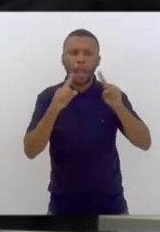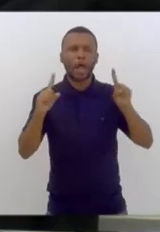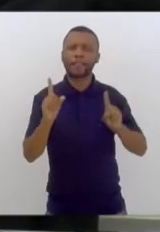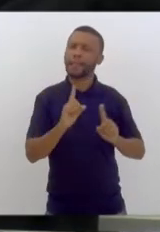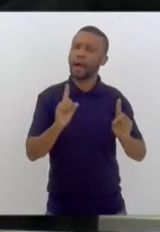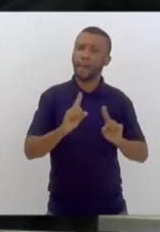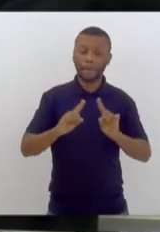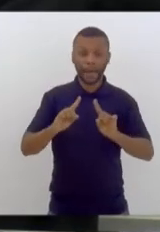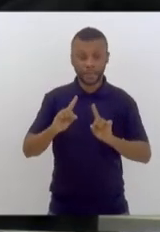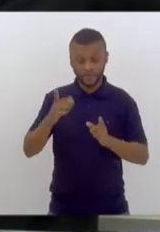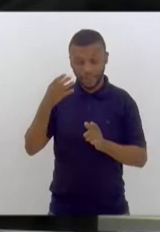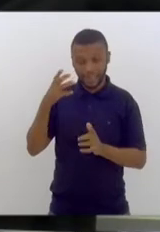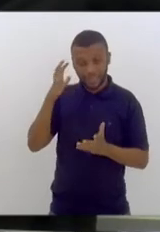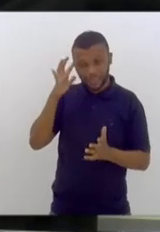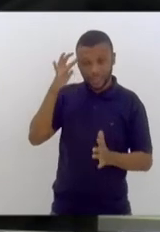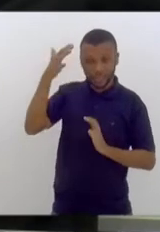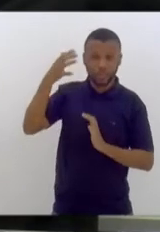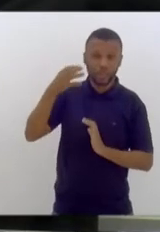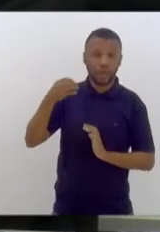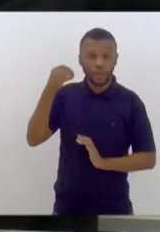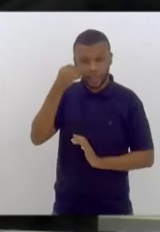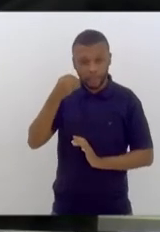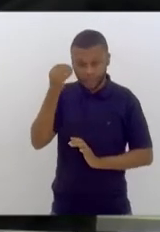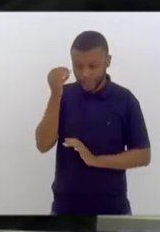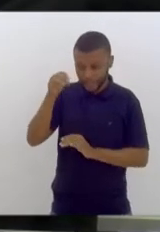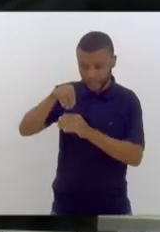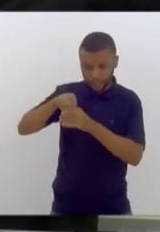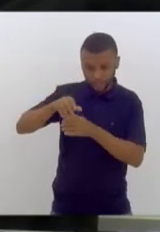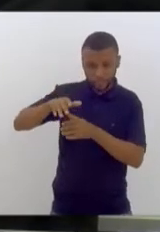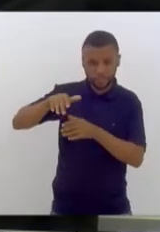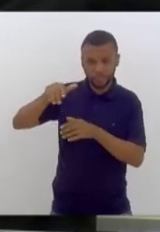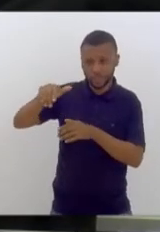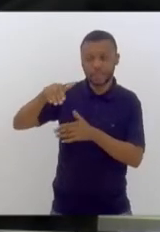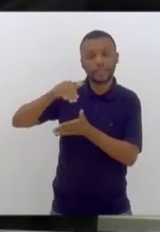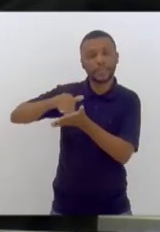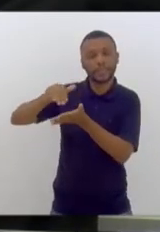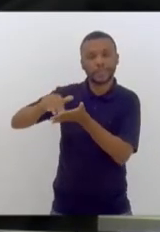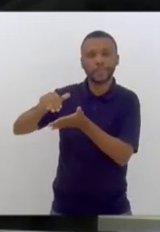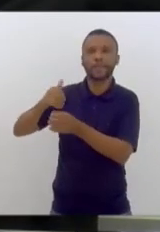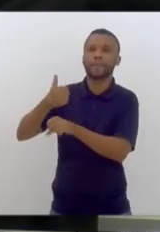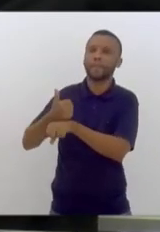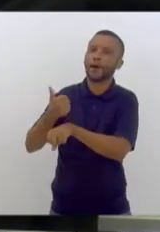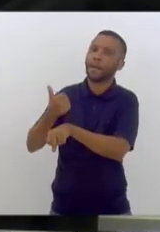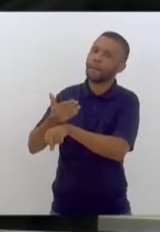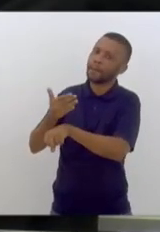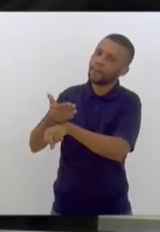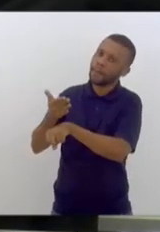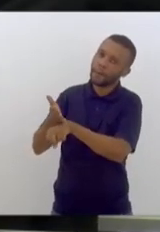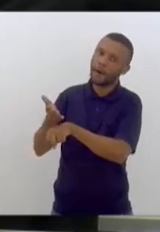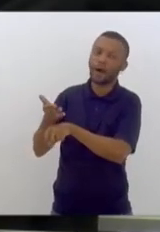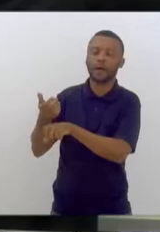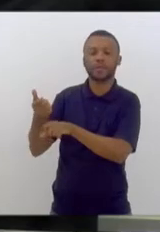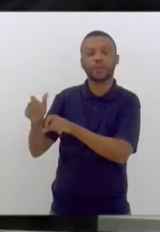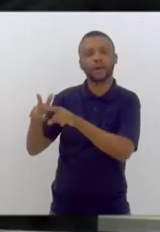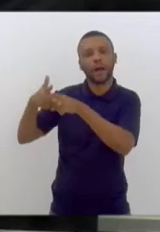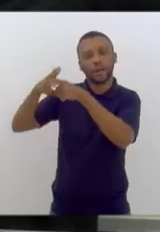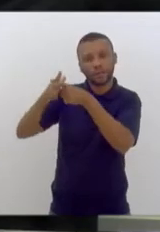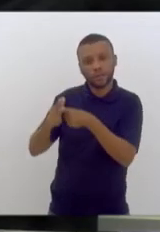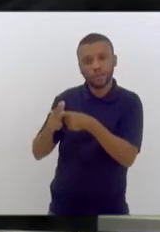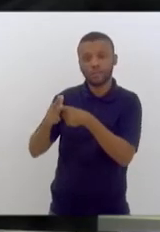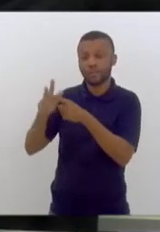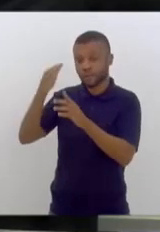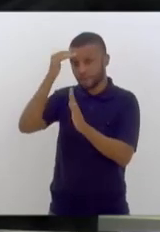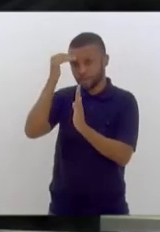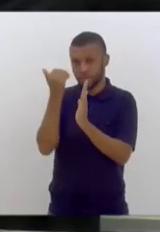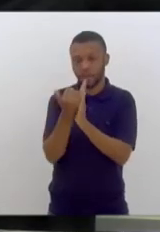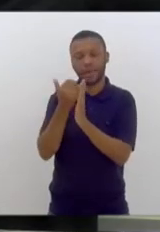a gente vive uma situação em que nós, a todo momento, ajustamos o IPM em função de decisões judiciais.